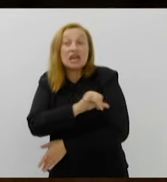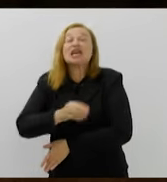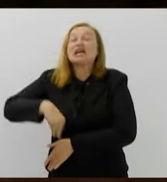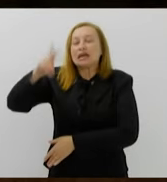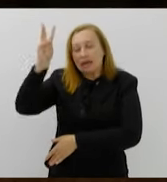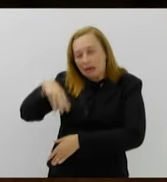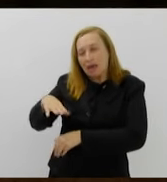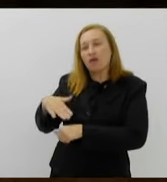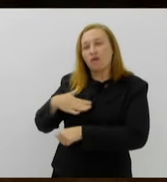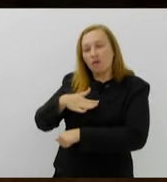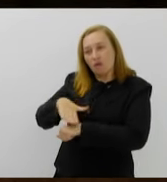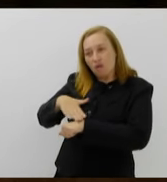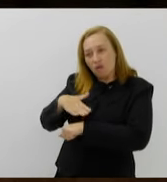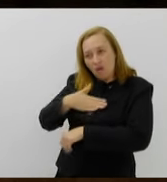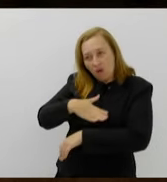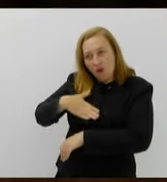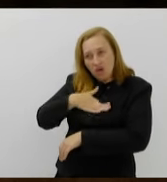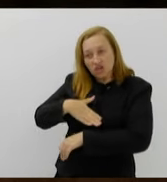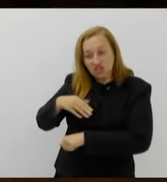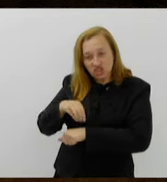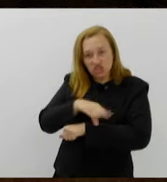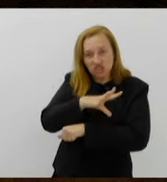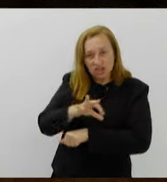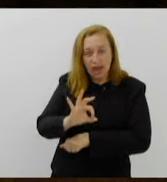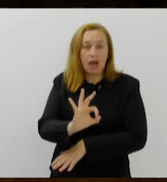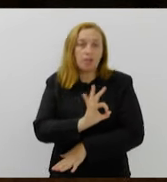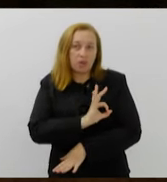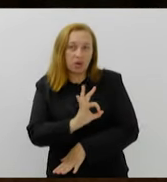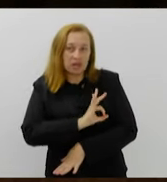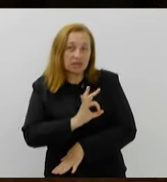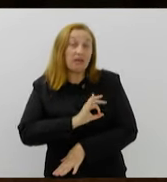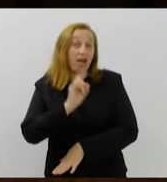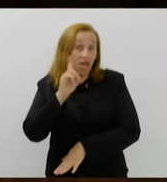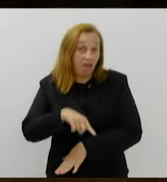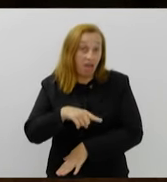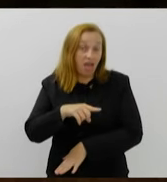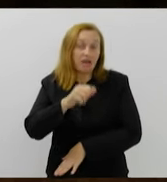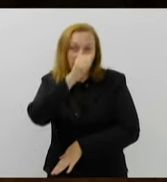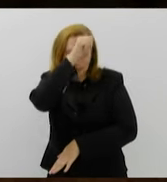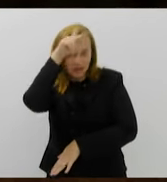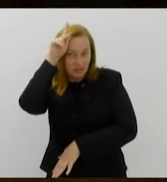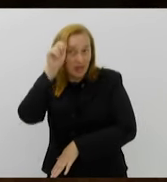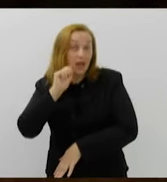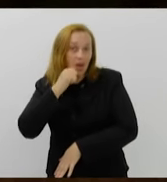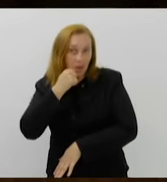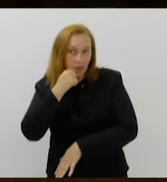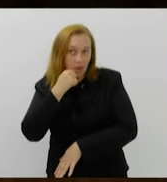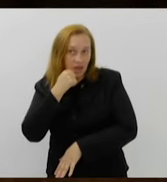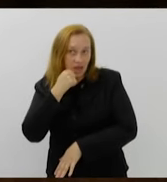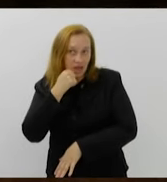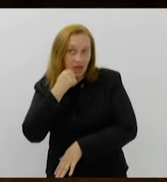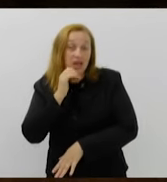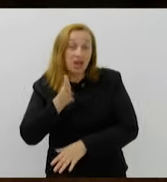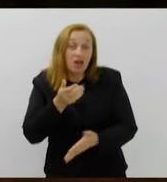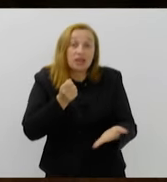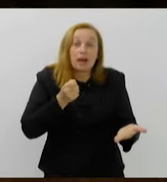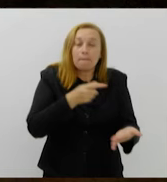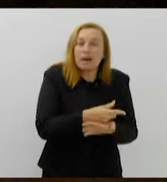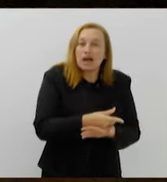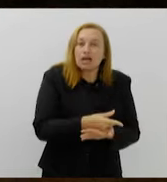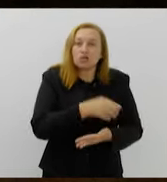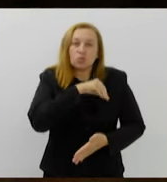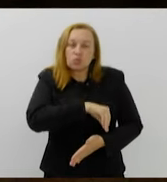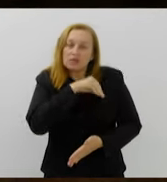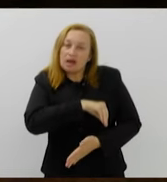indicar polícia é o Senor Eduardo paaz que arrumou uma boquinha pro Coronel Henrique no